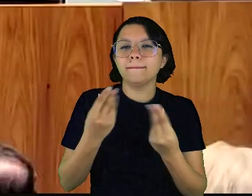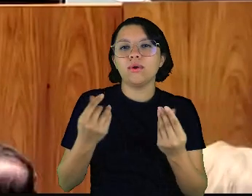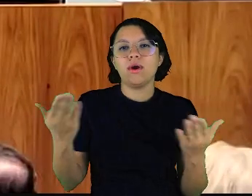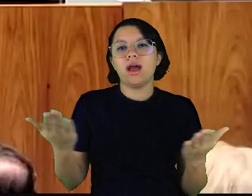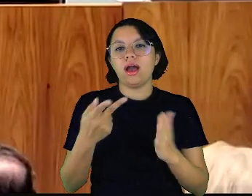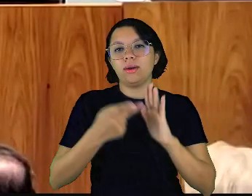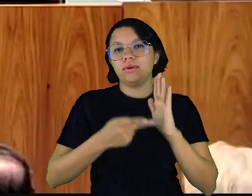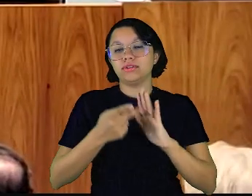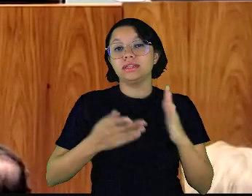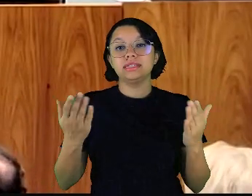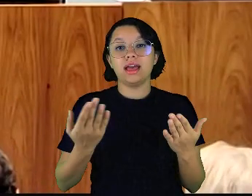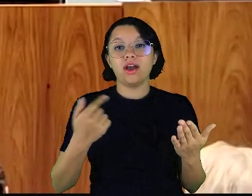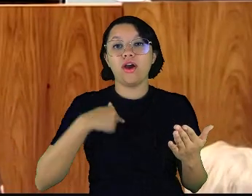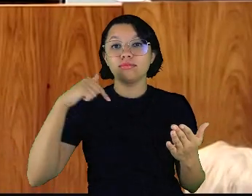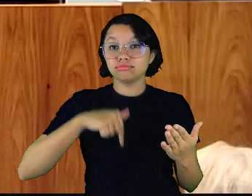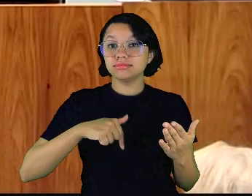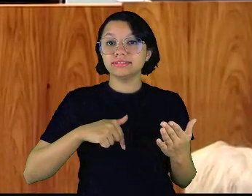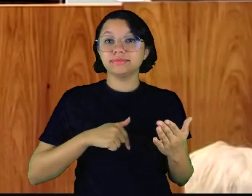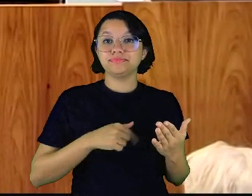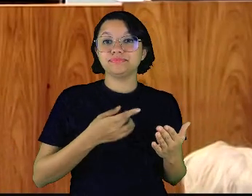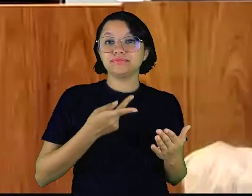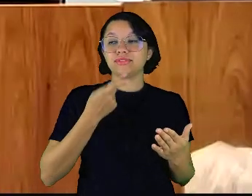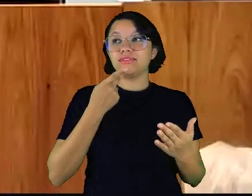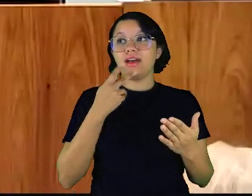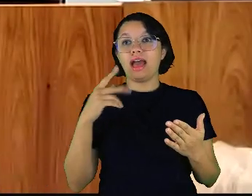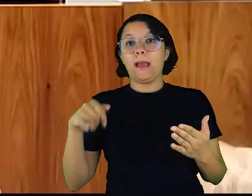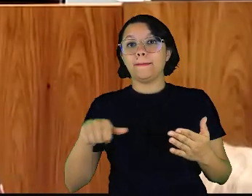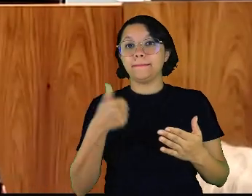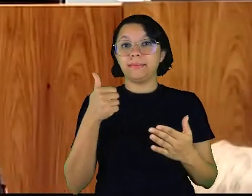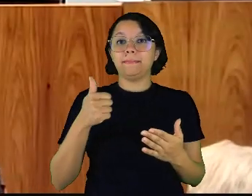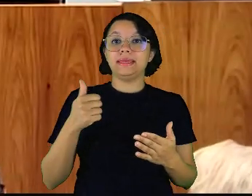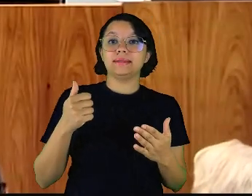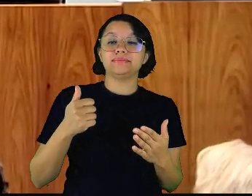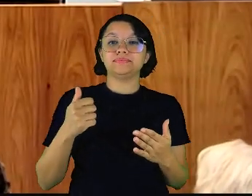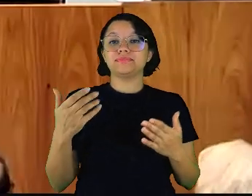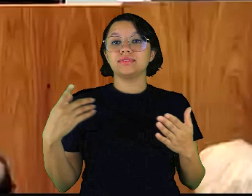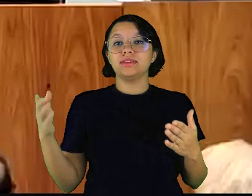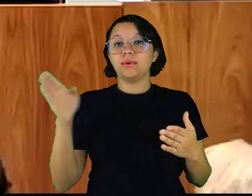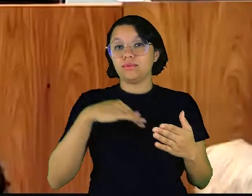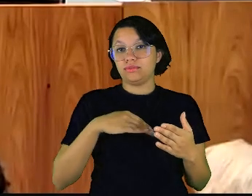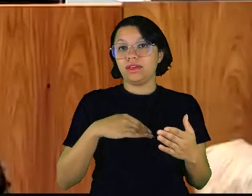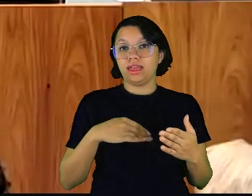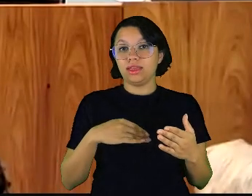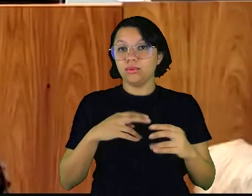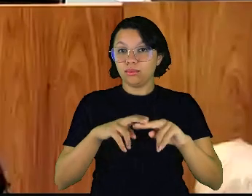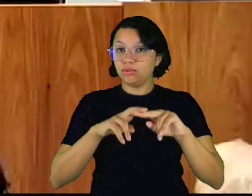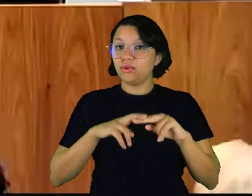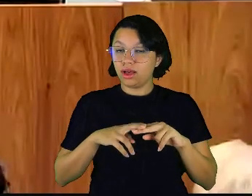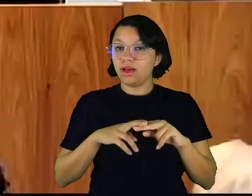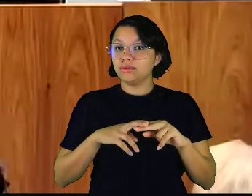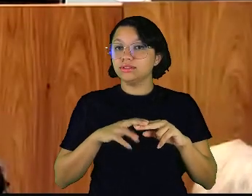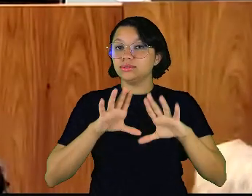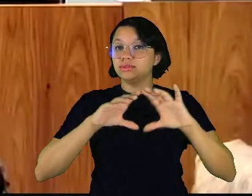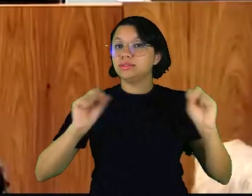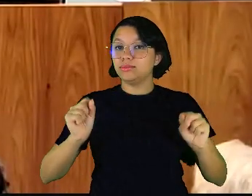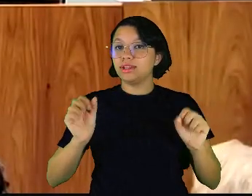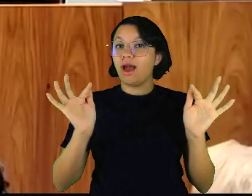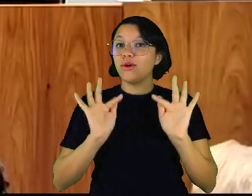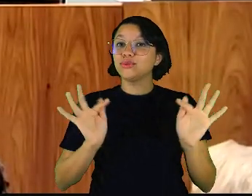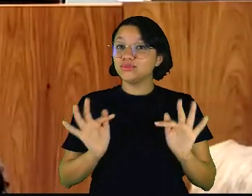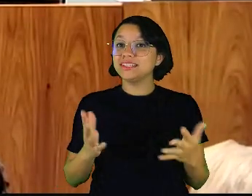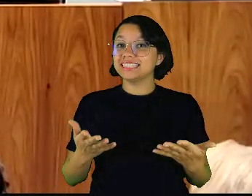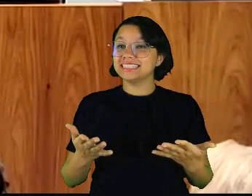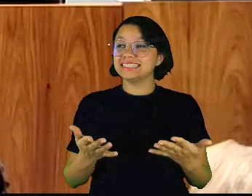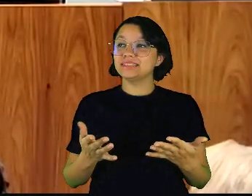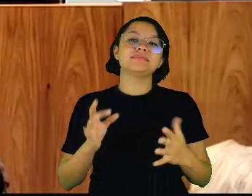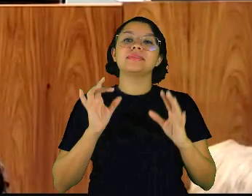E agora eu estou aqui, confesso que é a primeira vez que eu venho aqui ao tribunal, estou muito feliz por isso, e estou